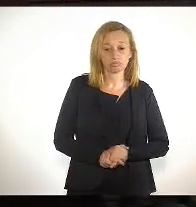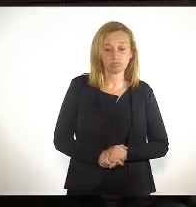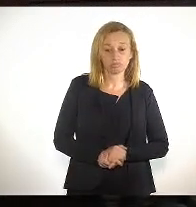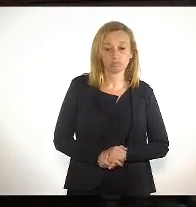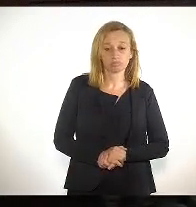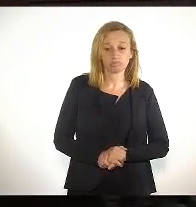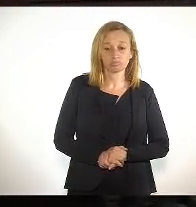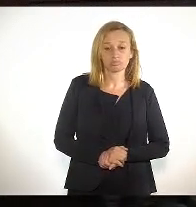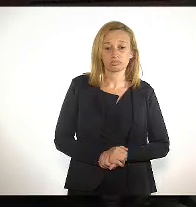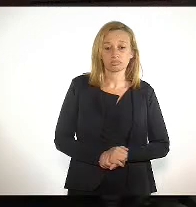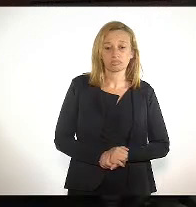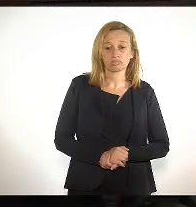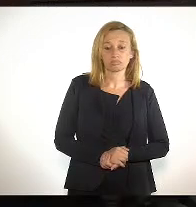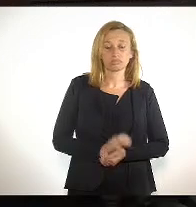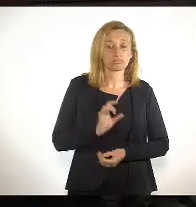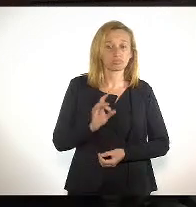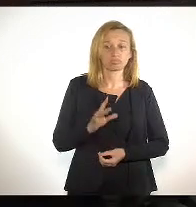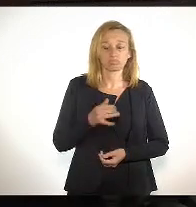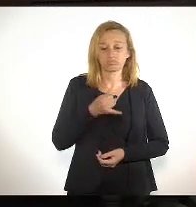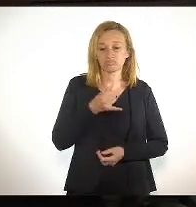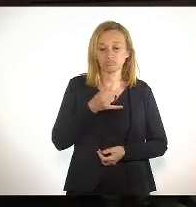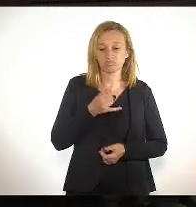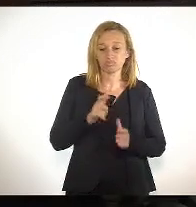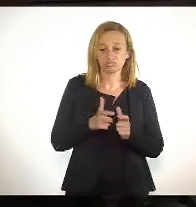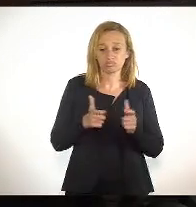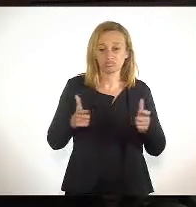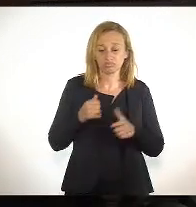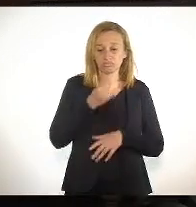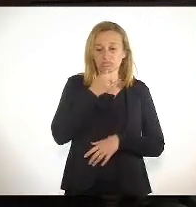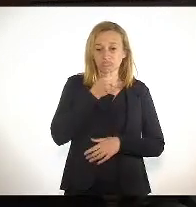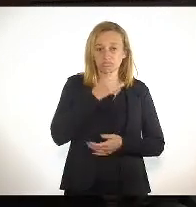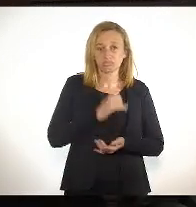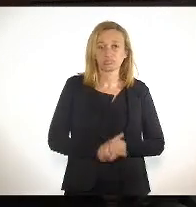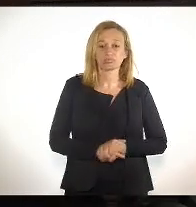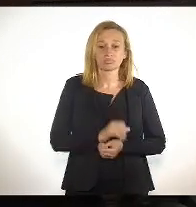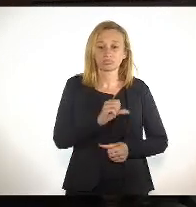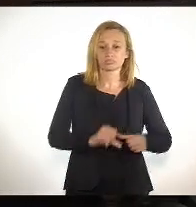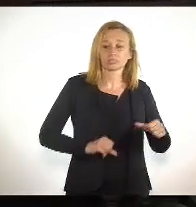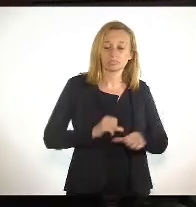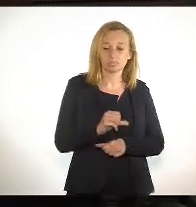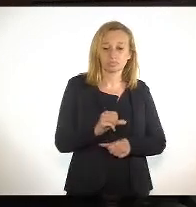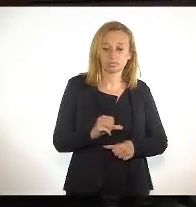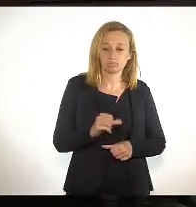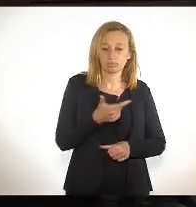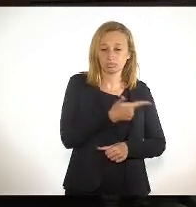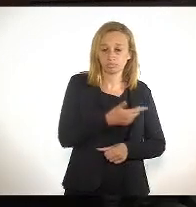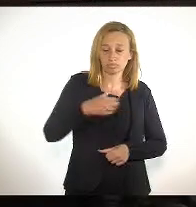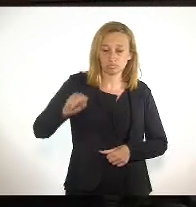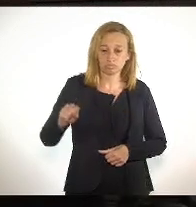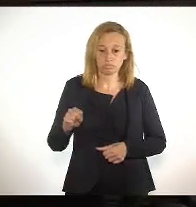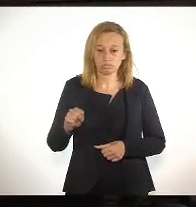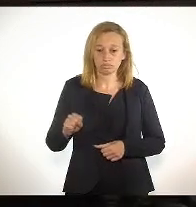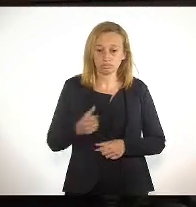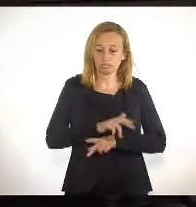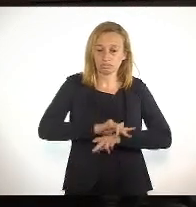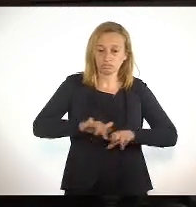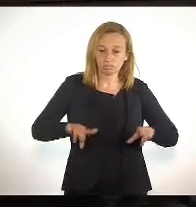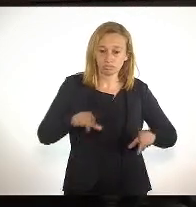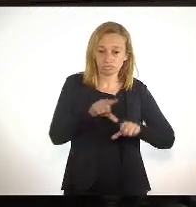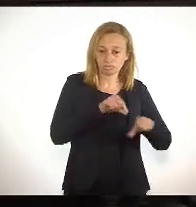e fluminenses só aumenta. O anseio de mudança de 2018, que elegeu muitos que estão